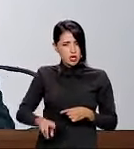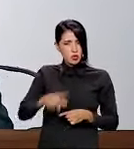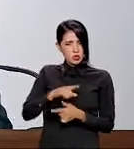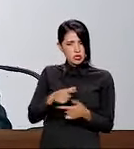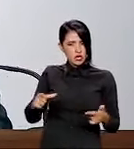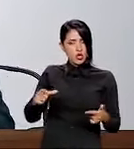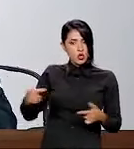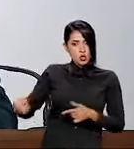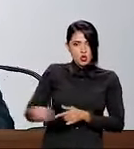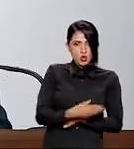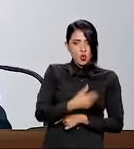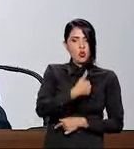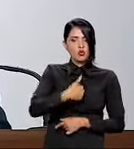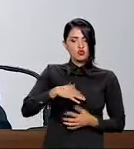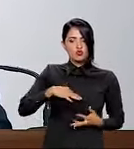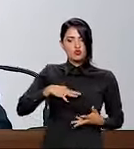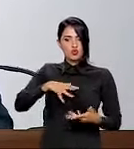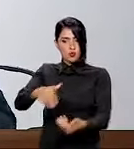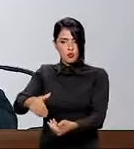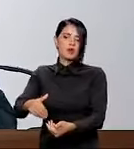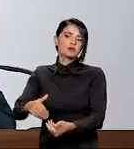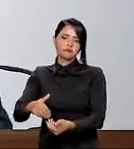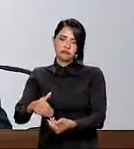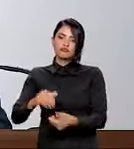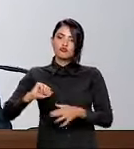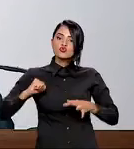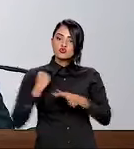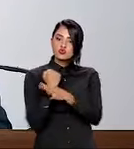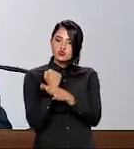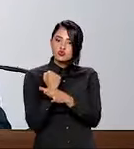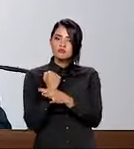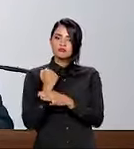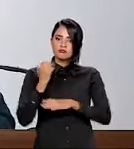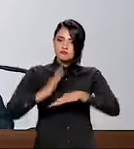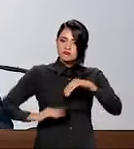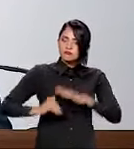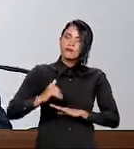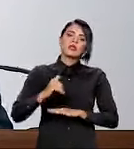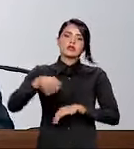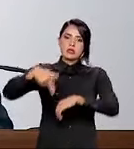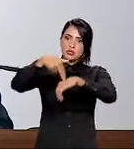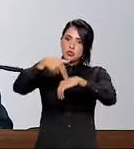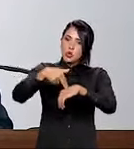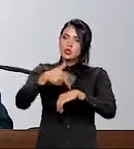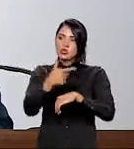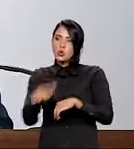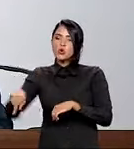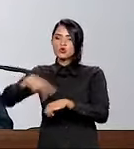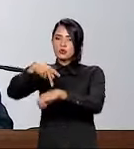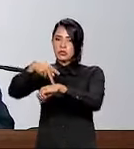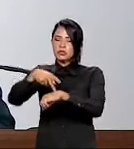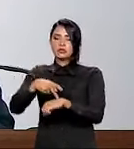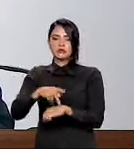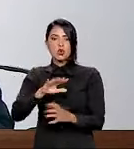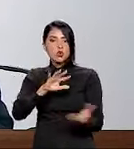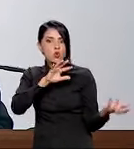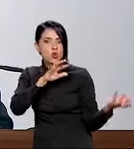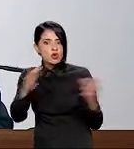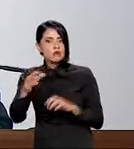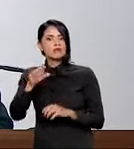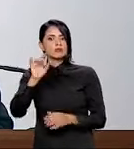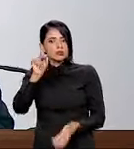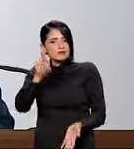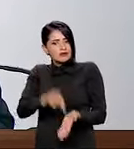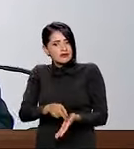uma nova governança global, com fortalecimento das Nações Unidas com outros países, a questão do clima só vai